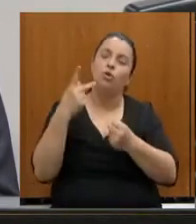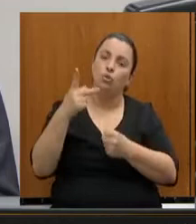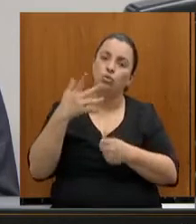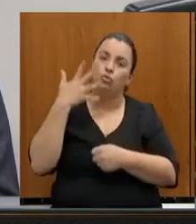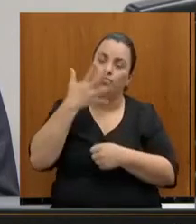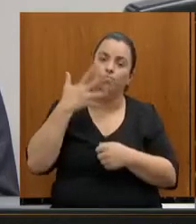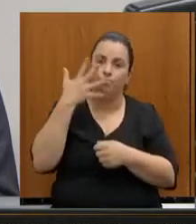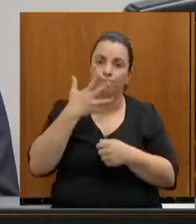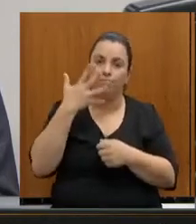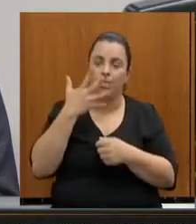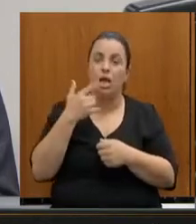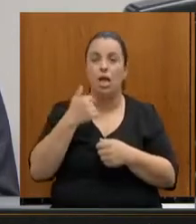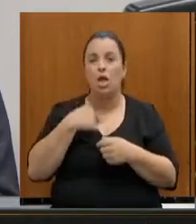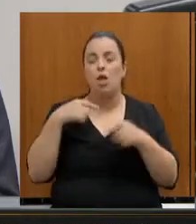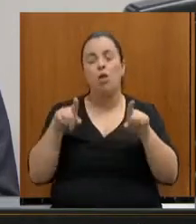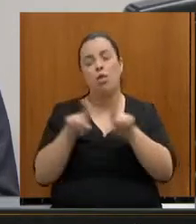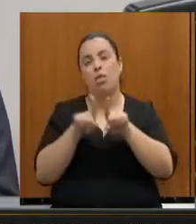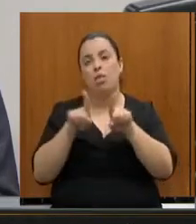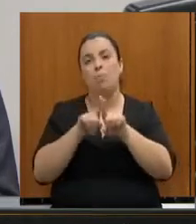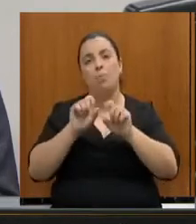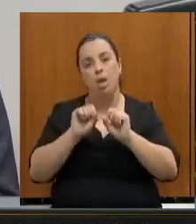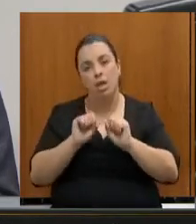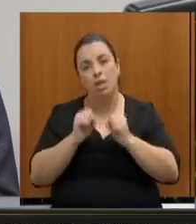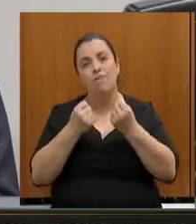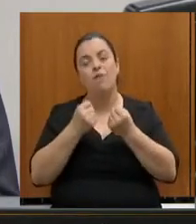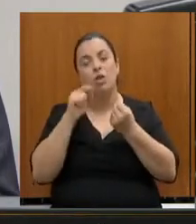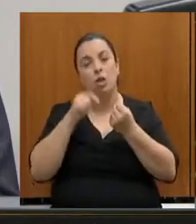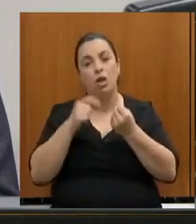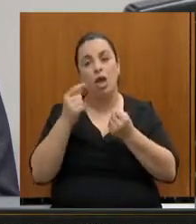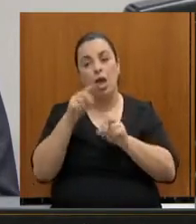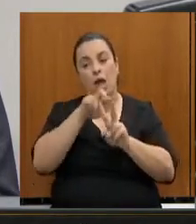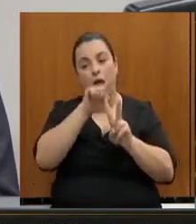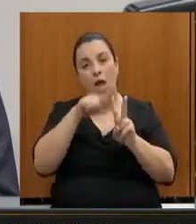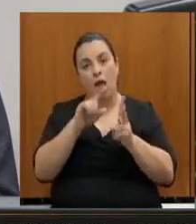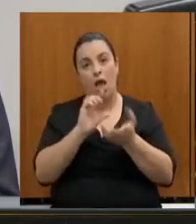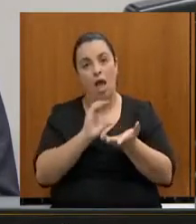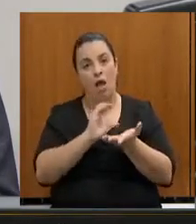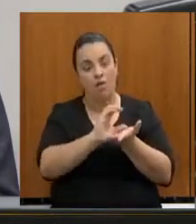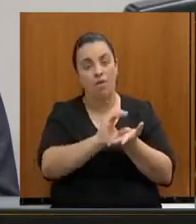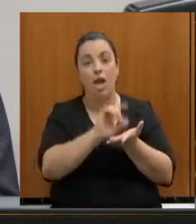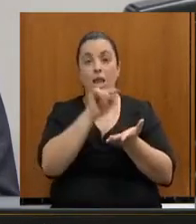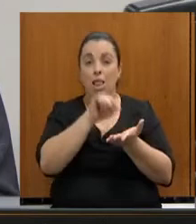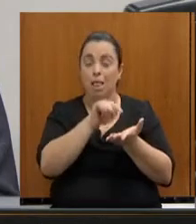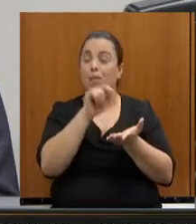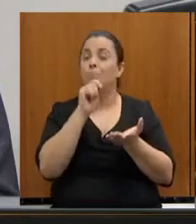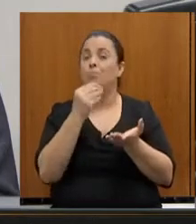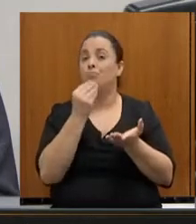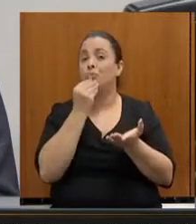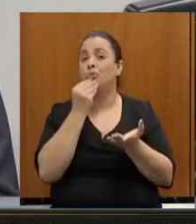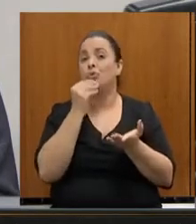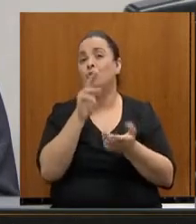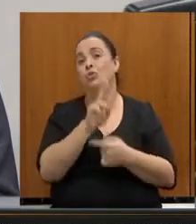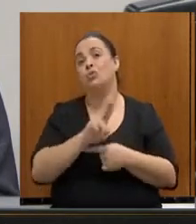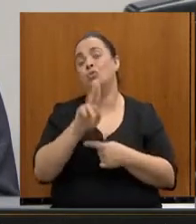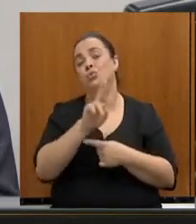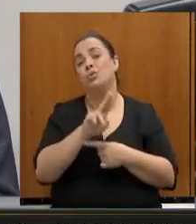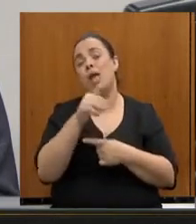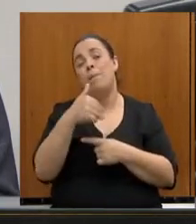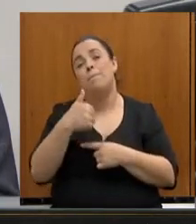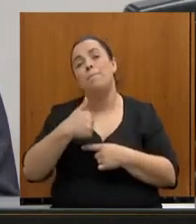Souza Cruz Eu também defendo que os recursos tivessem sido aplicado é